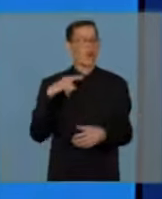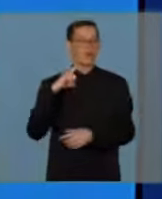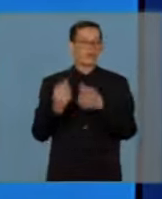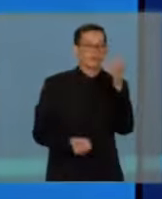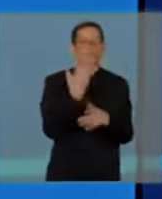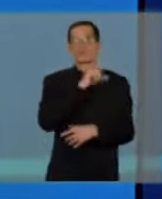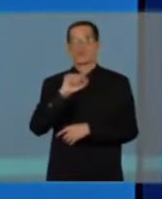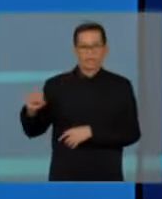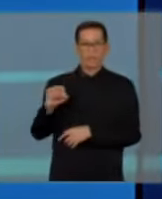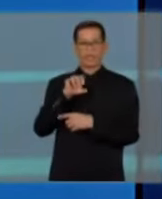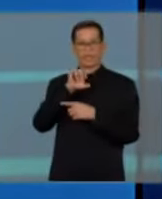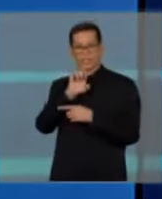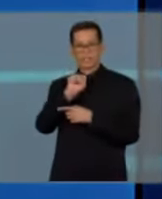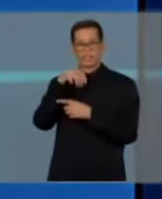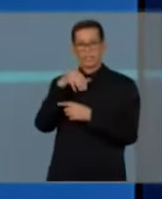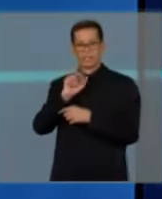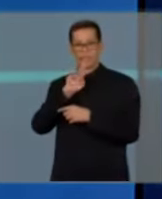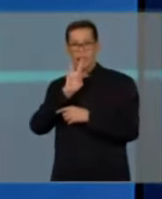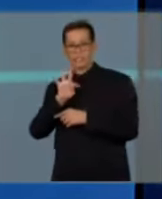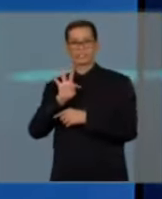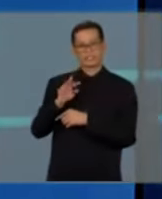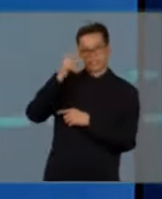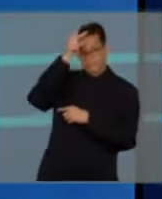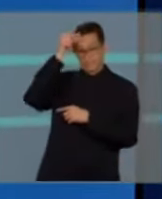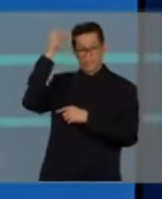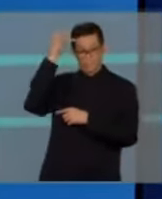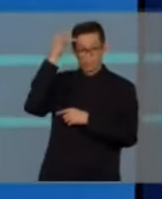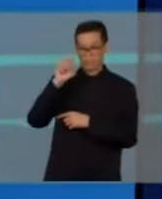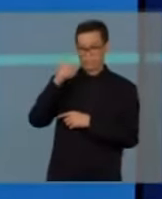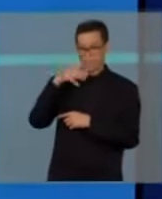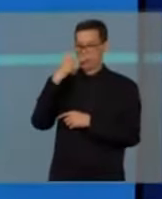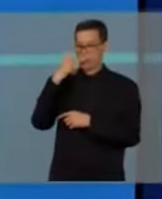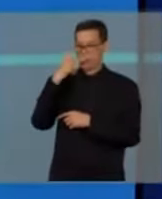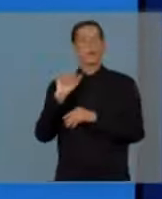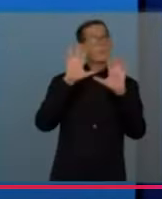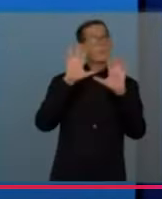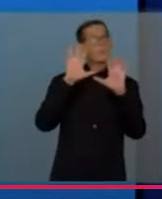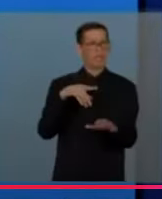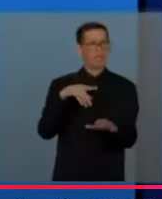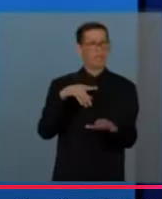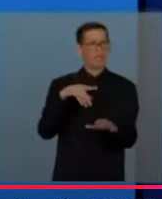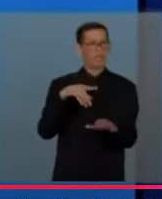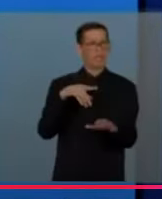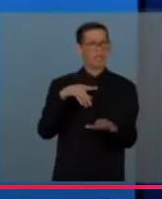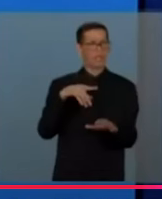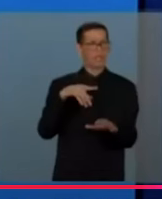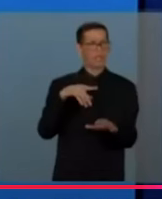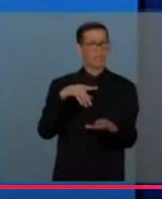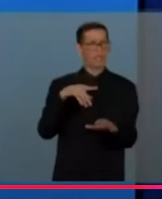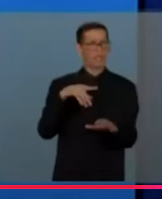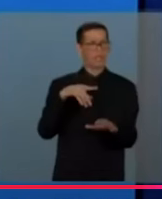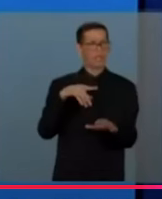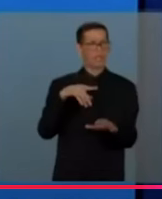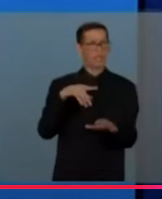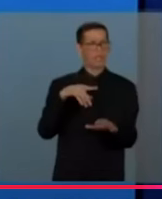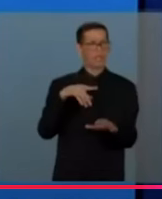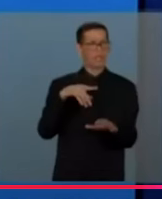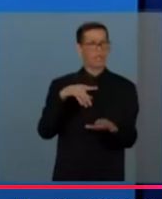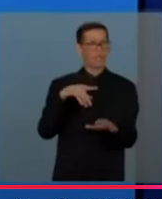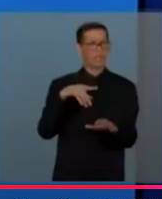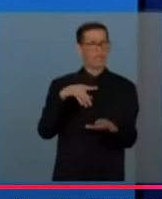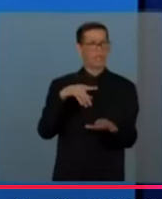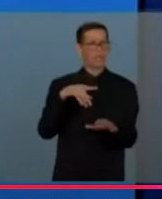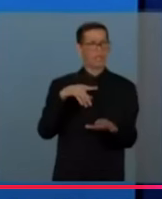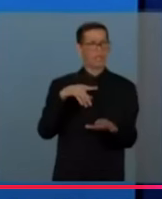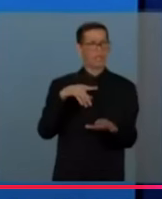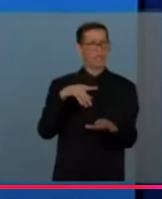funcionamento conseguir iniciar agora Só em junho porque o pessol entrou com ação na justiça para eu não fazer o Smart Sampa mas vencemos na justiça a culpa é sempre do outro mano Quantos vídeos a gente já